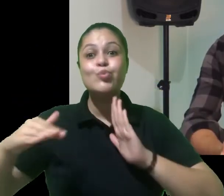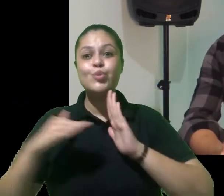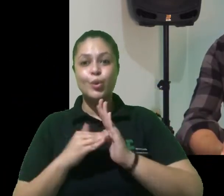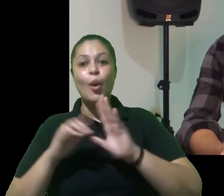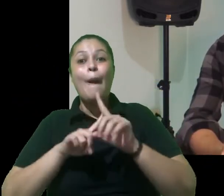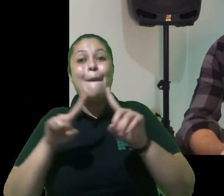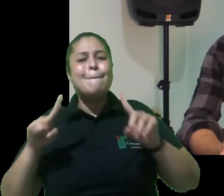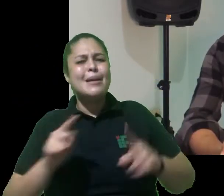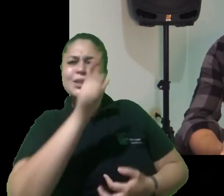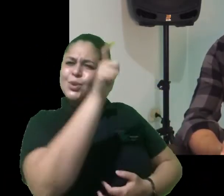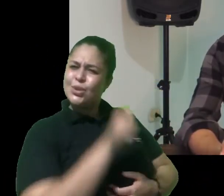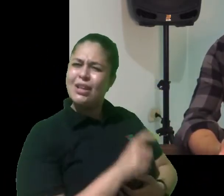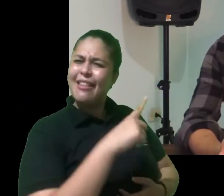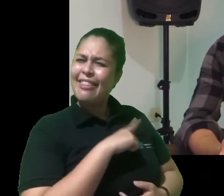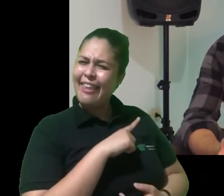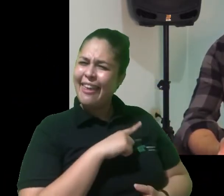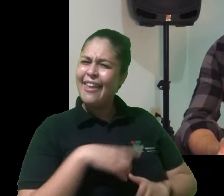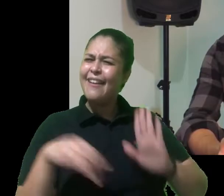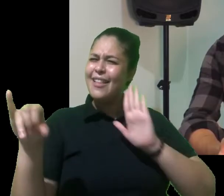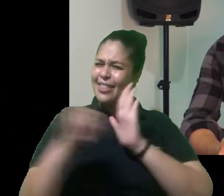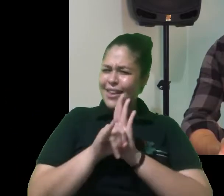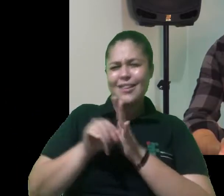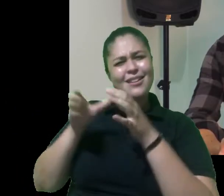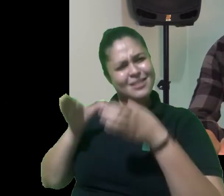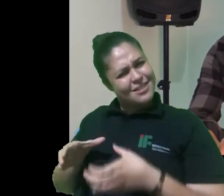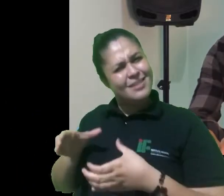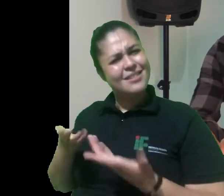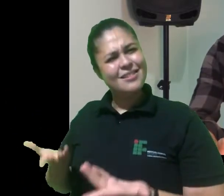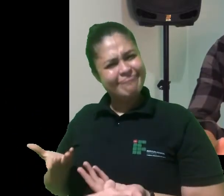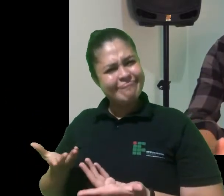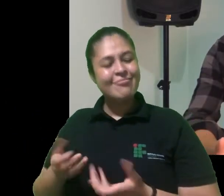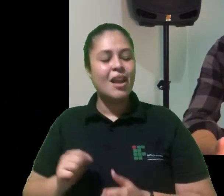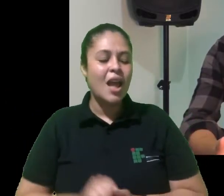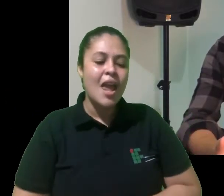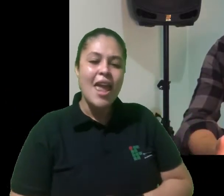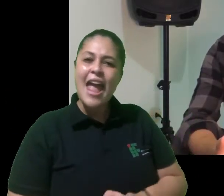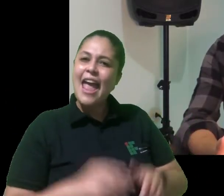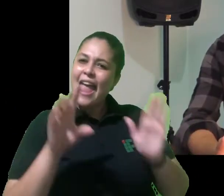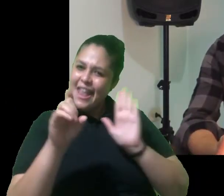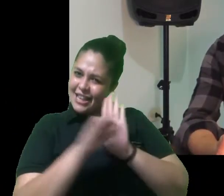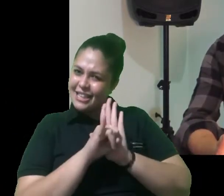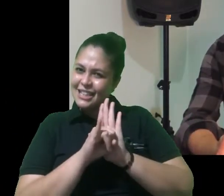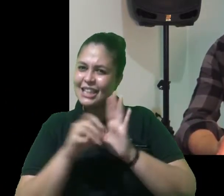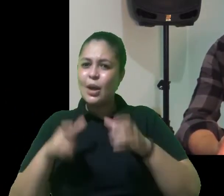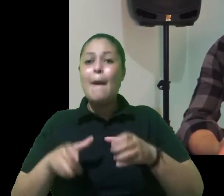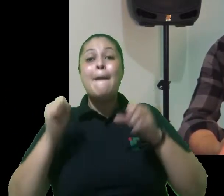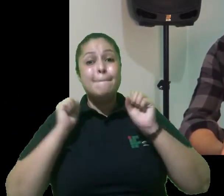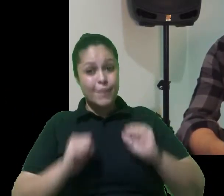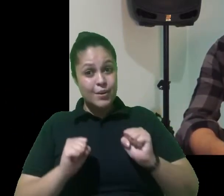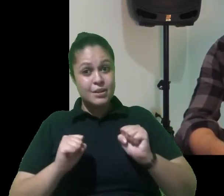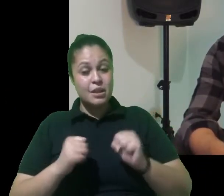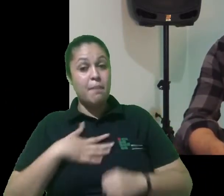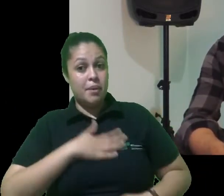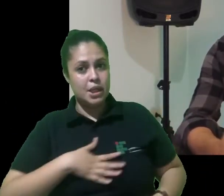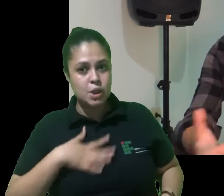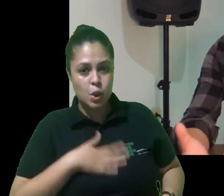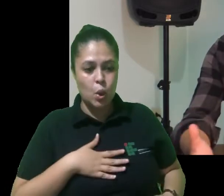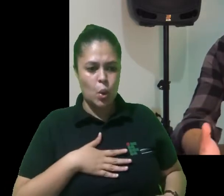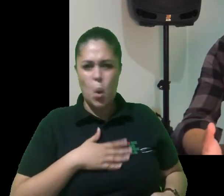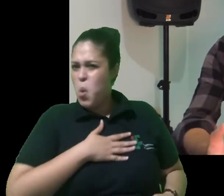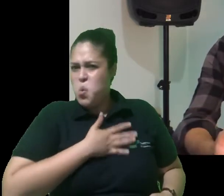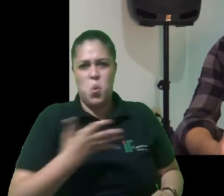Mas esse sujeito, ele tem uma identificação com esse espaço. E essa identificação, ela pode